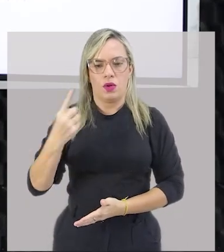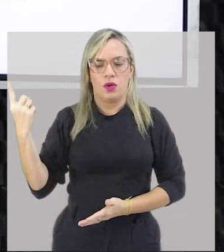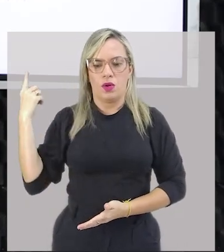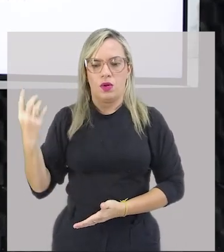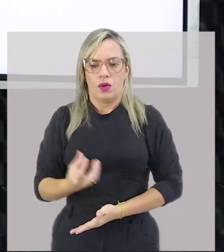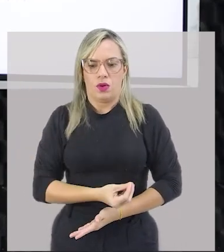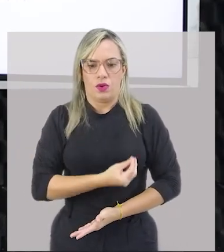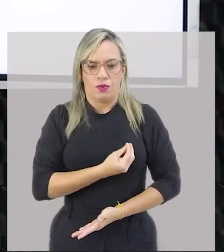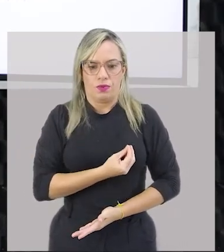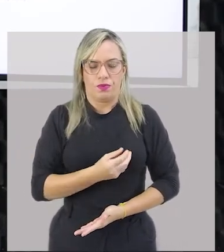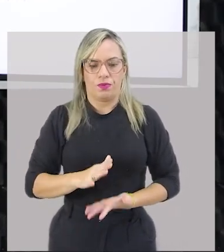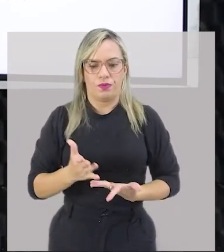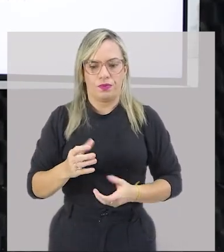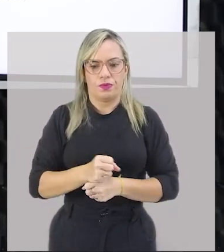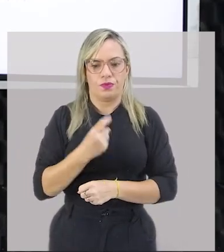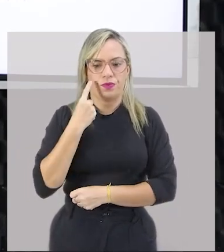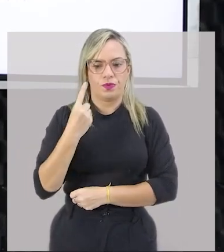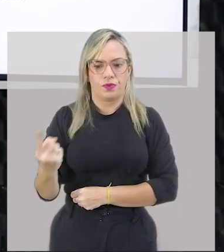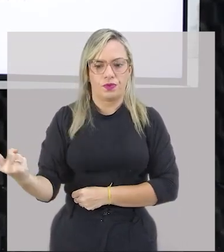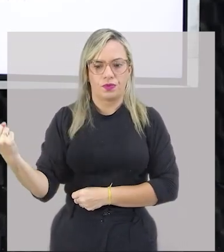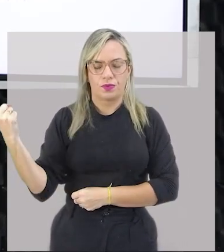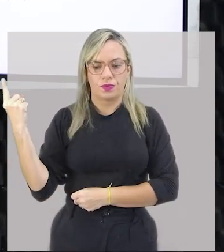de 1564 a